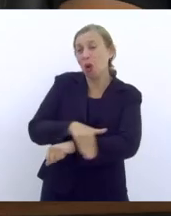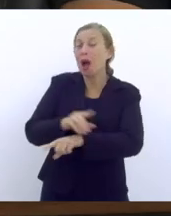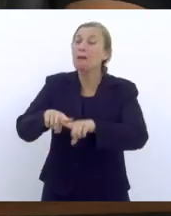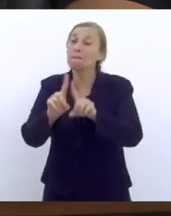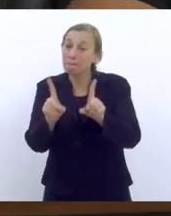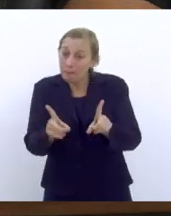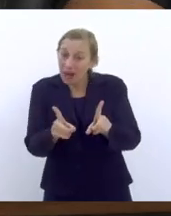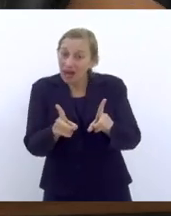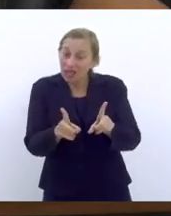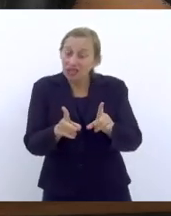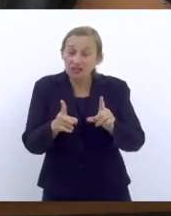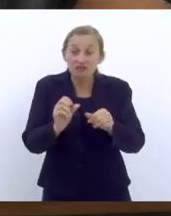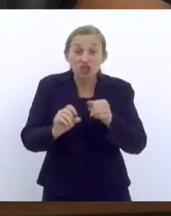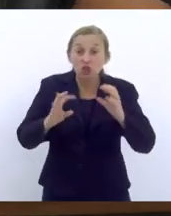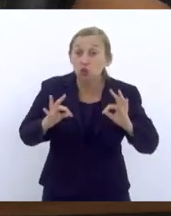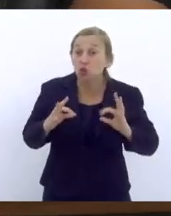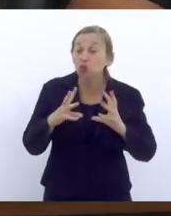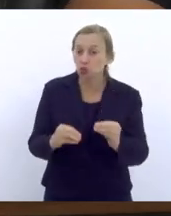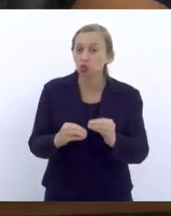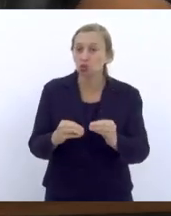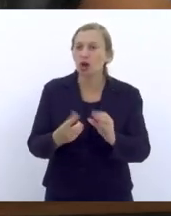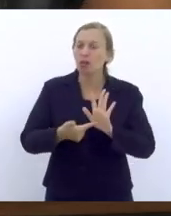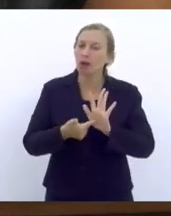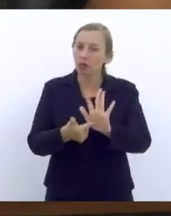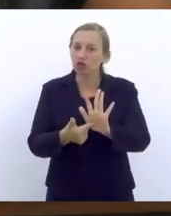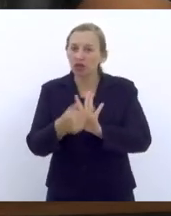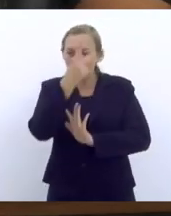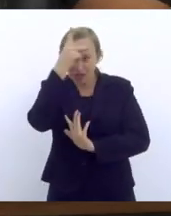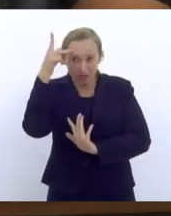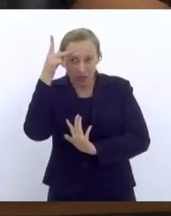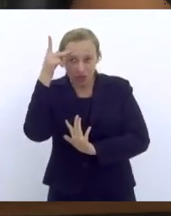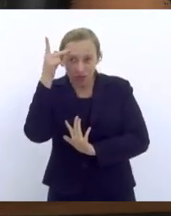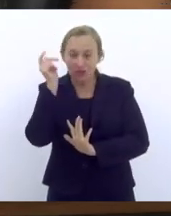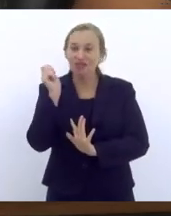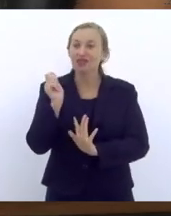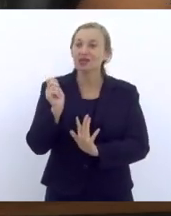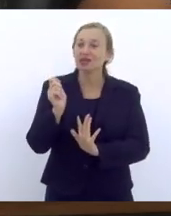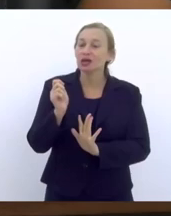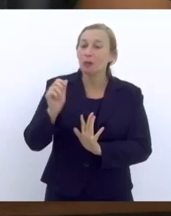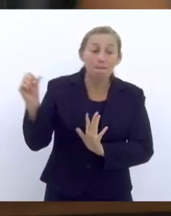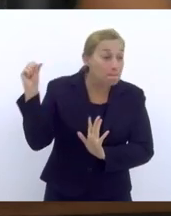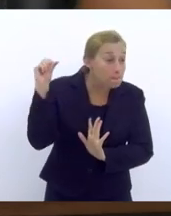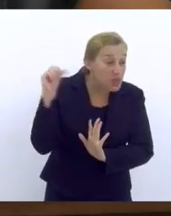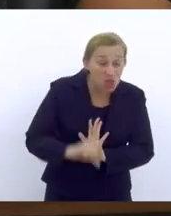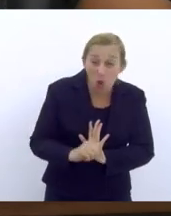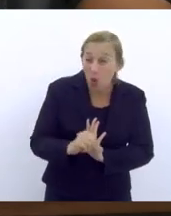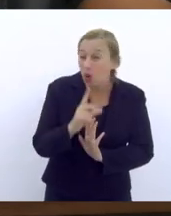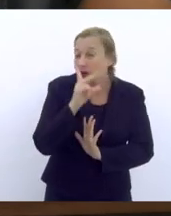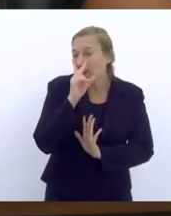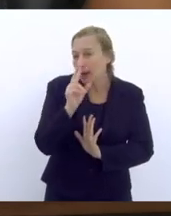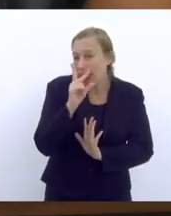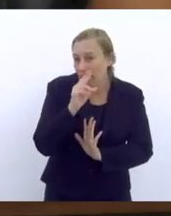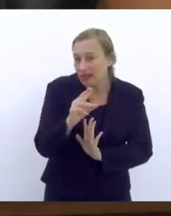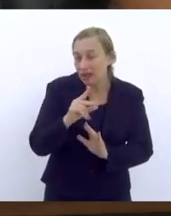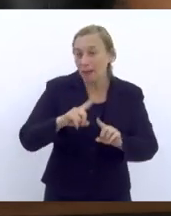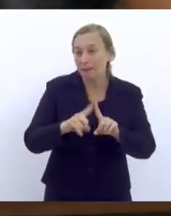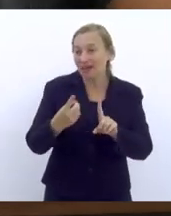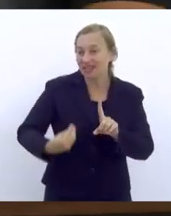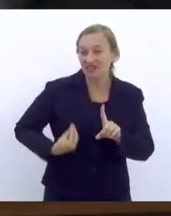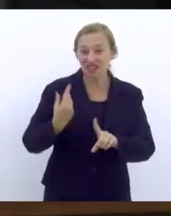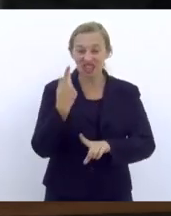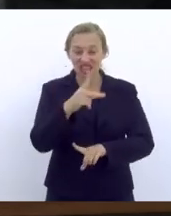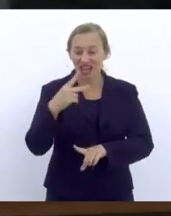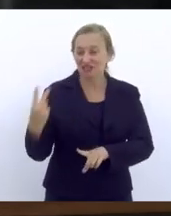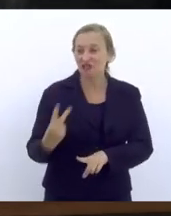mas a gente tem feito de tudo para mostrar para essas pessoas que, por pior que pareça, a vida dela é